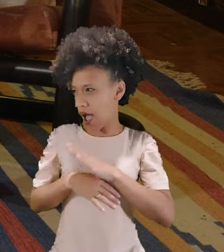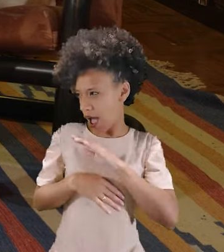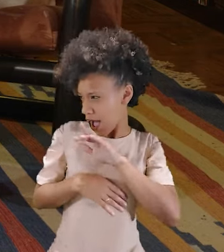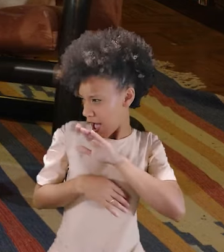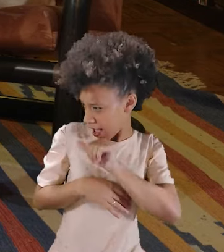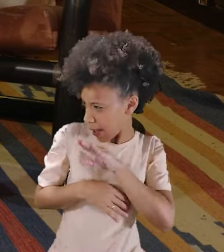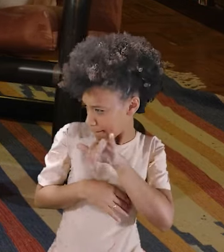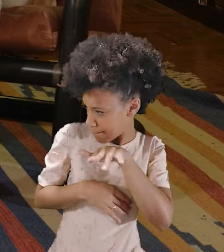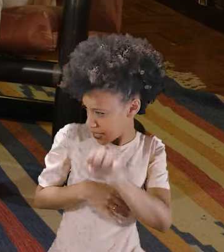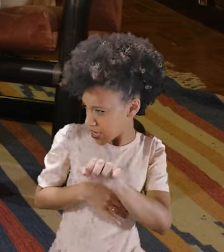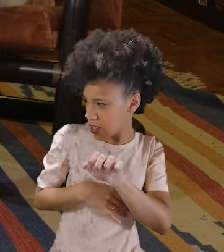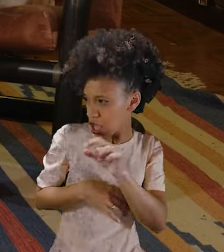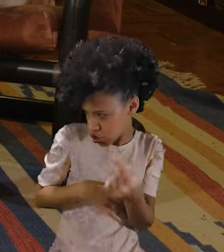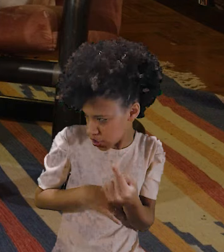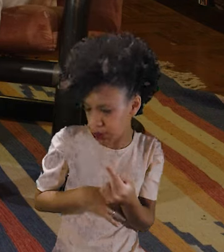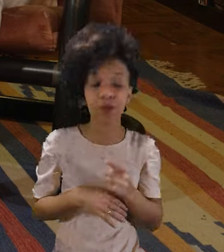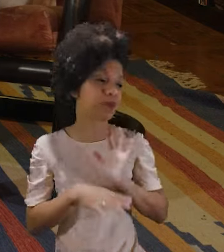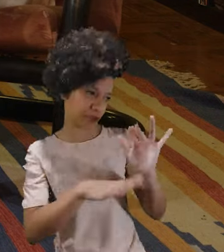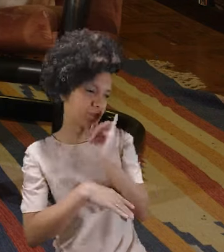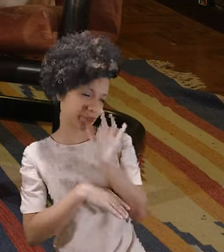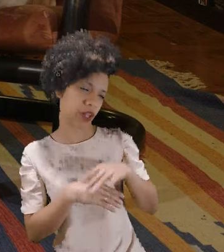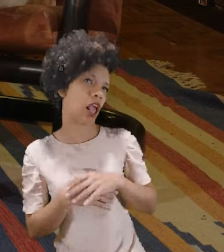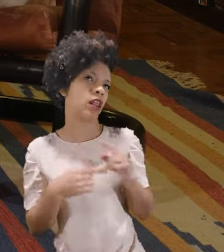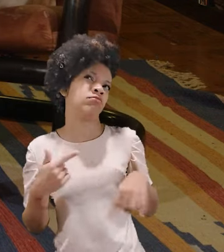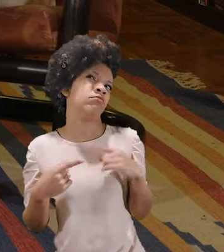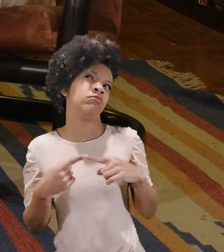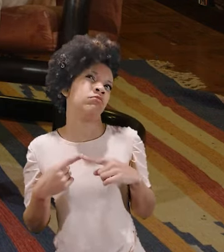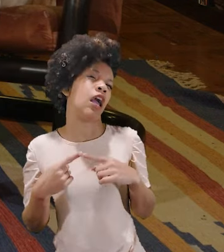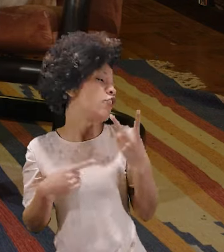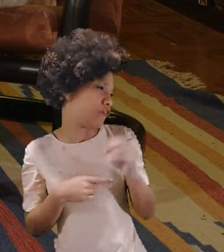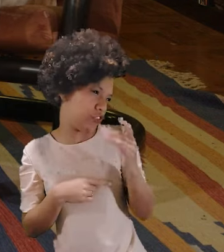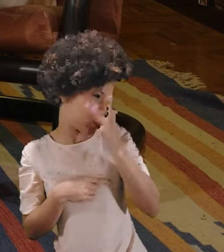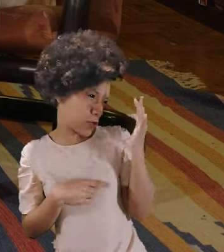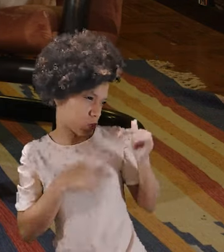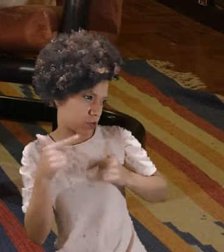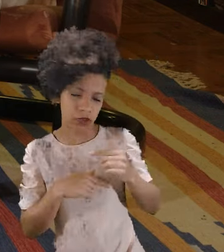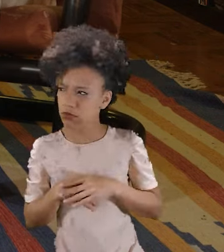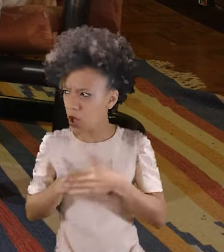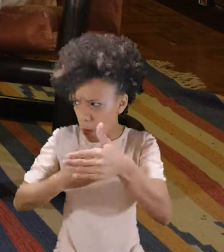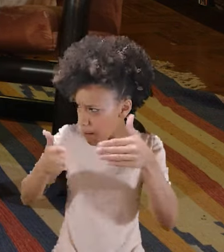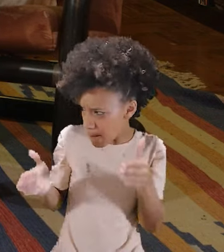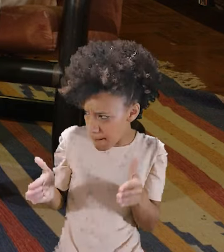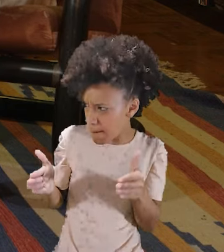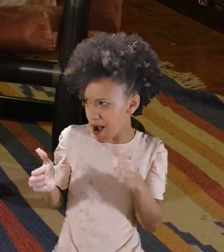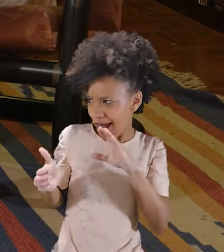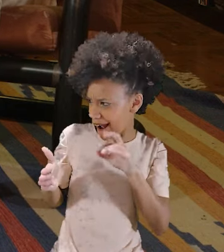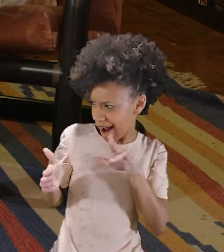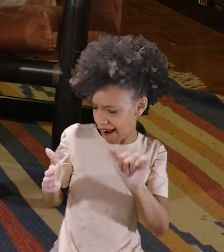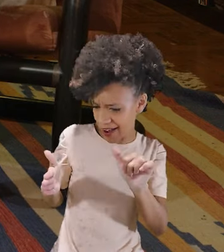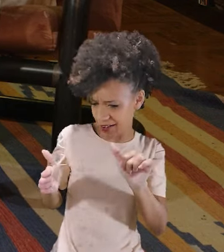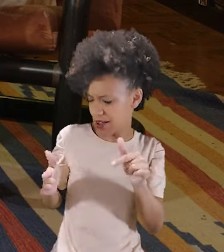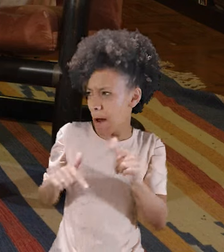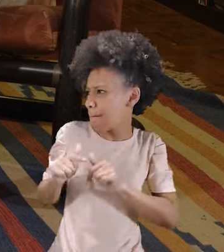com a cabine a bolsa gente até mas tem mais gente tem que por exemplo lá viu aí tem em torno de 20 pessoas para fazer uma carga para levar